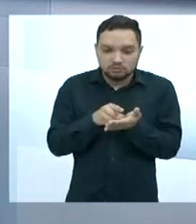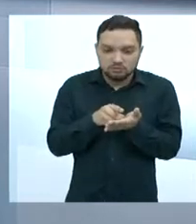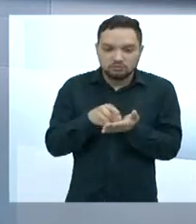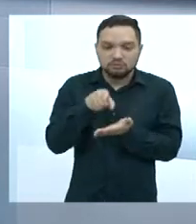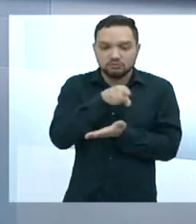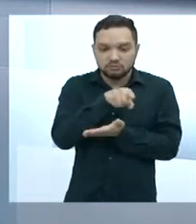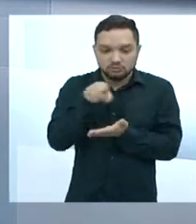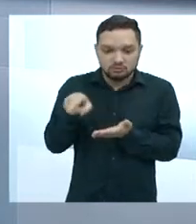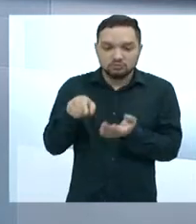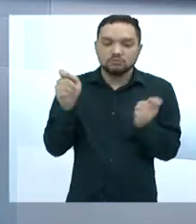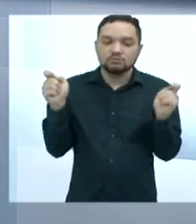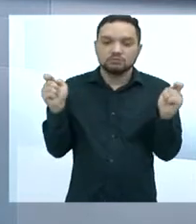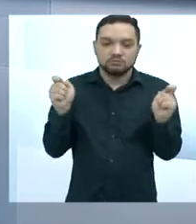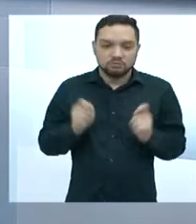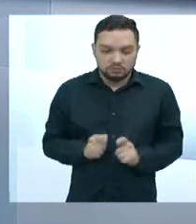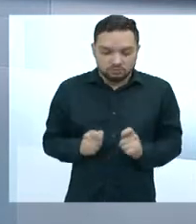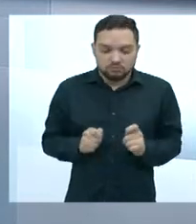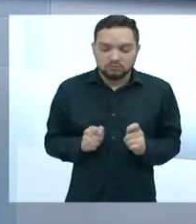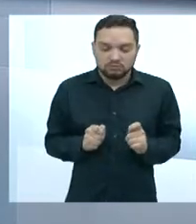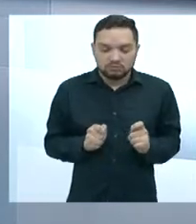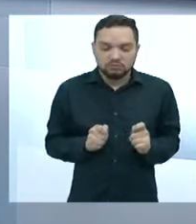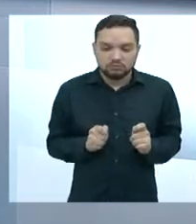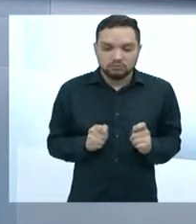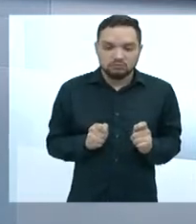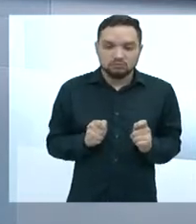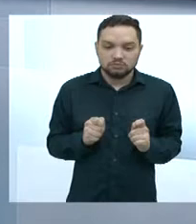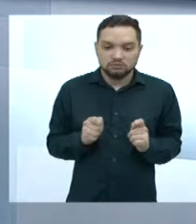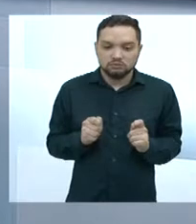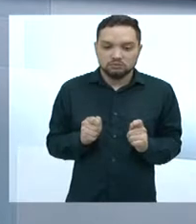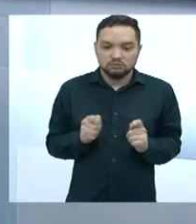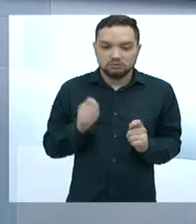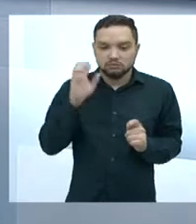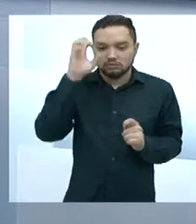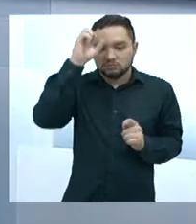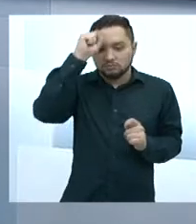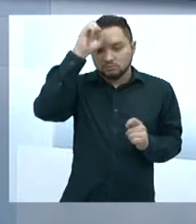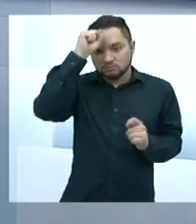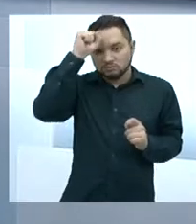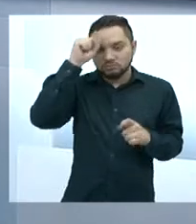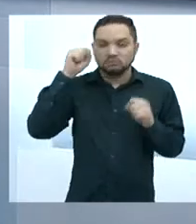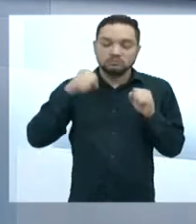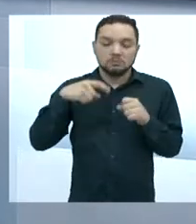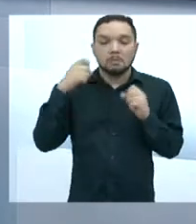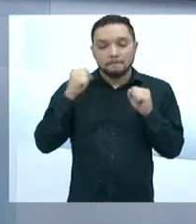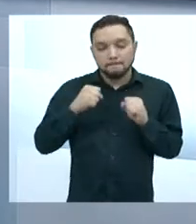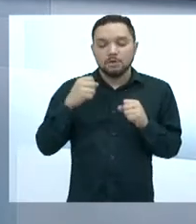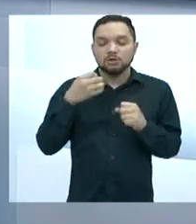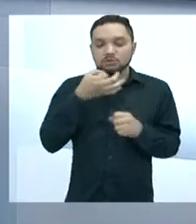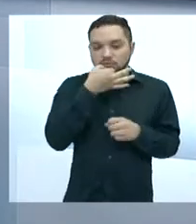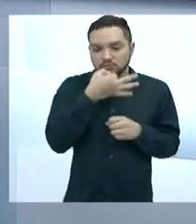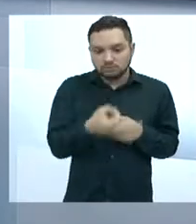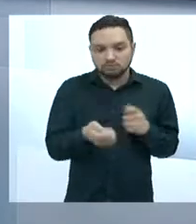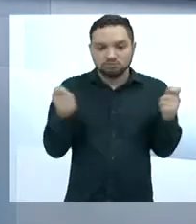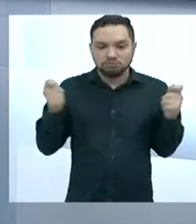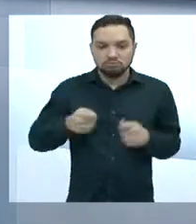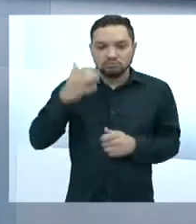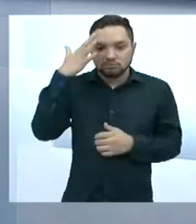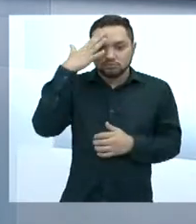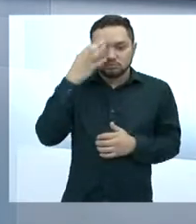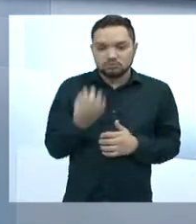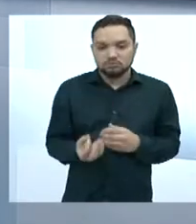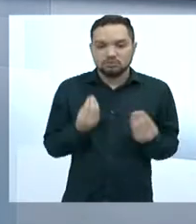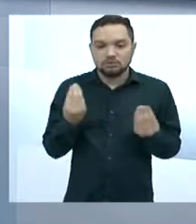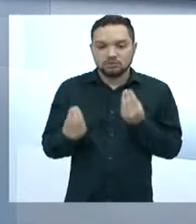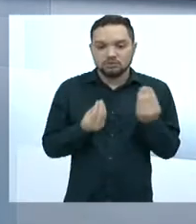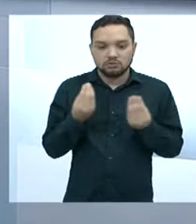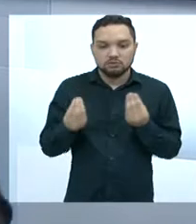cidadã, possa ter uma formação de opinião que lhe permita compreender o contexto